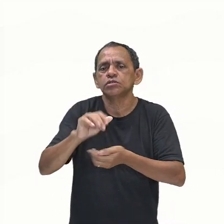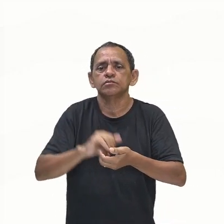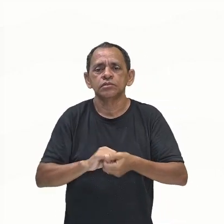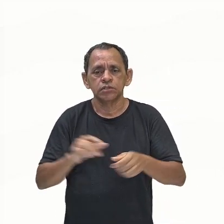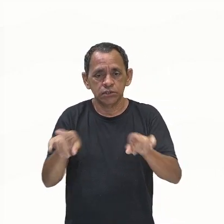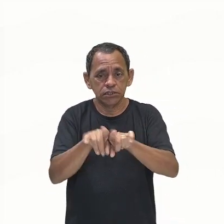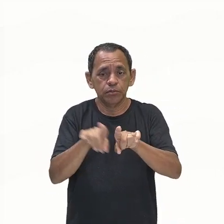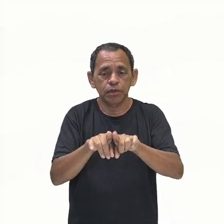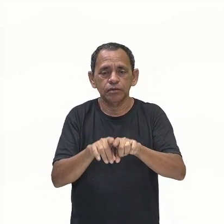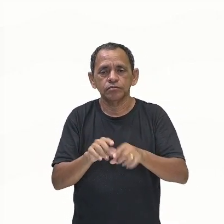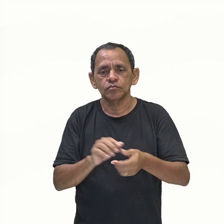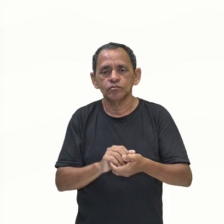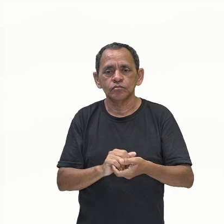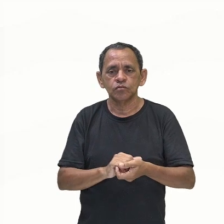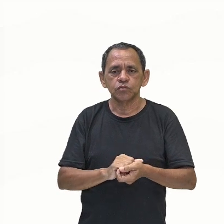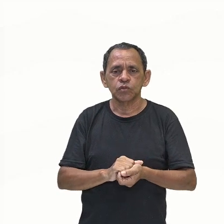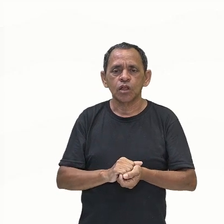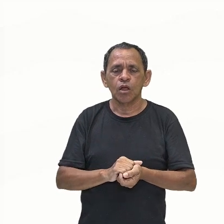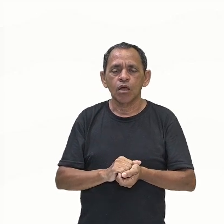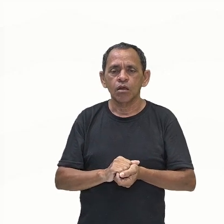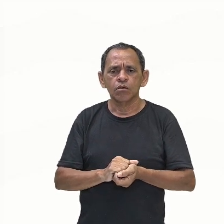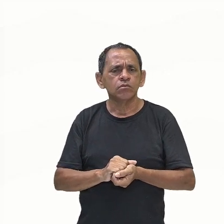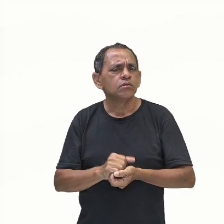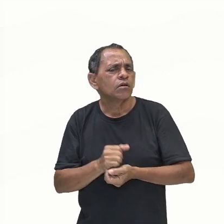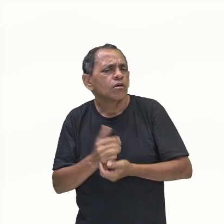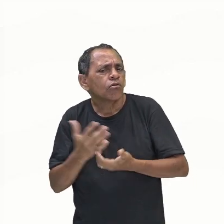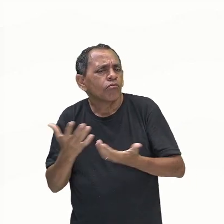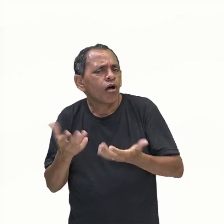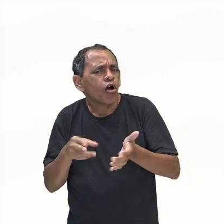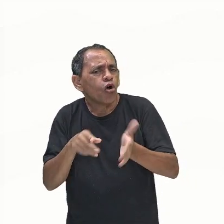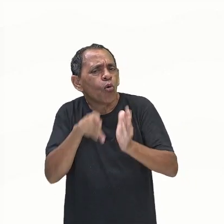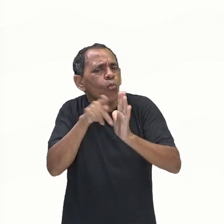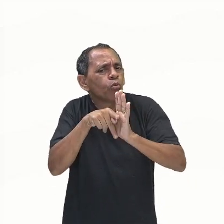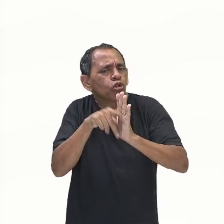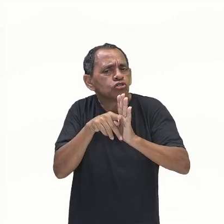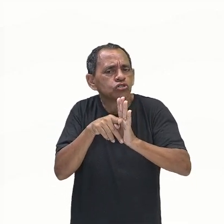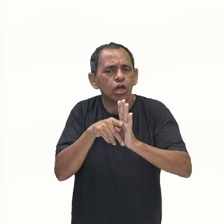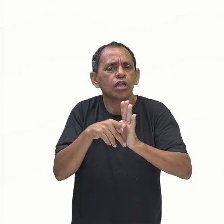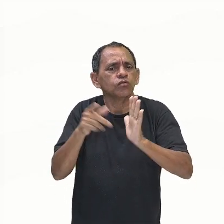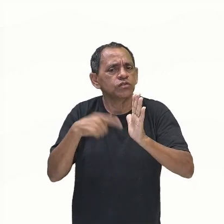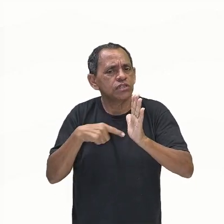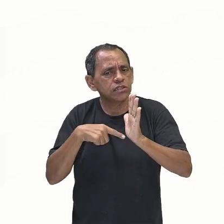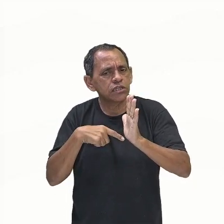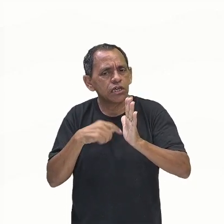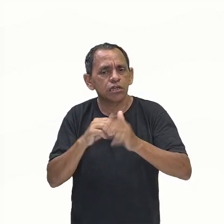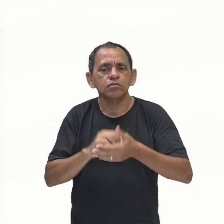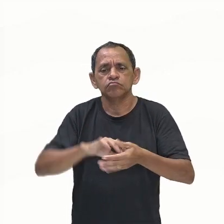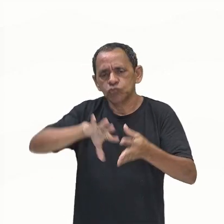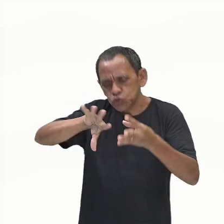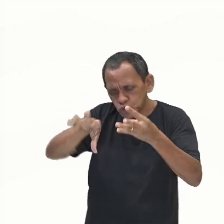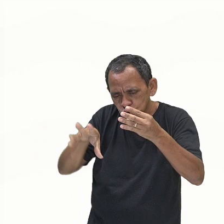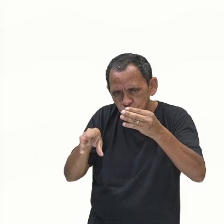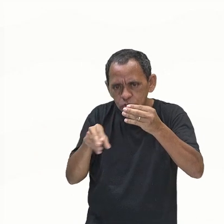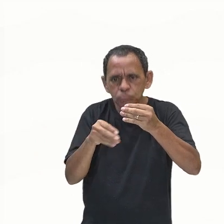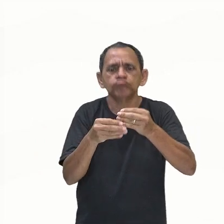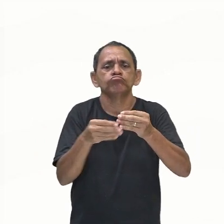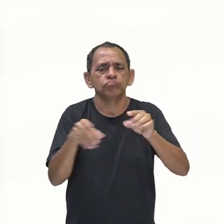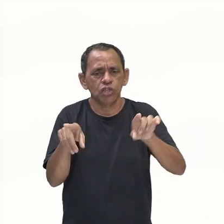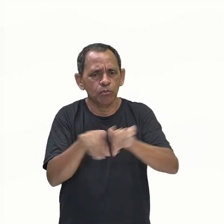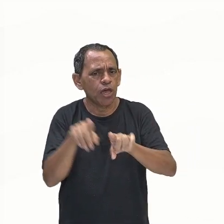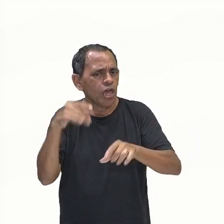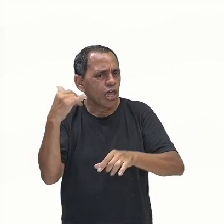sua intenção, de qual é o seu projeto para que isso seja implementado. Então, são importantes